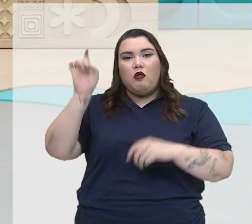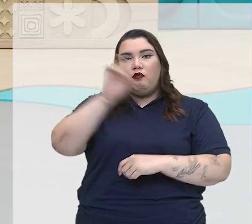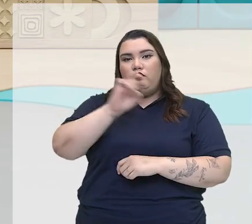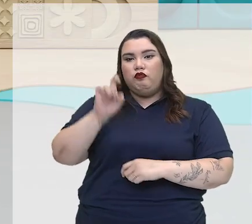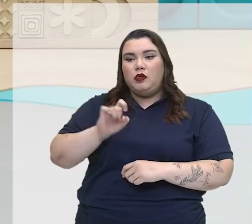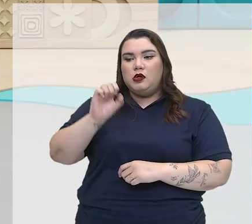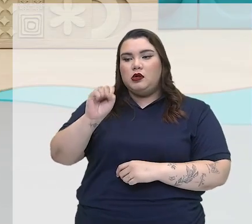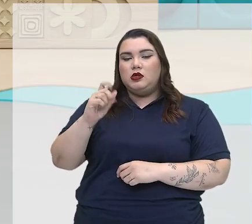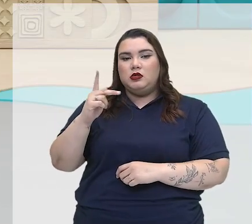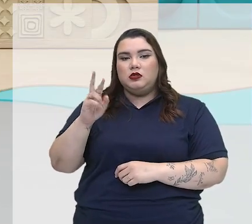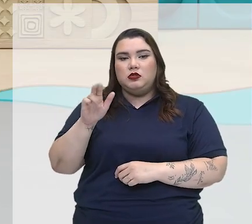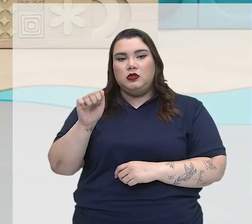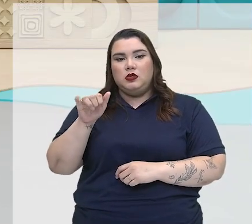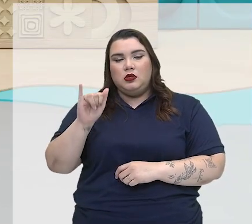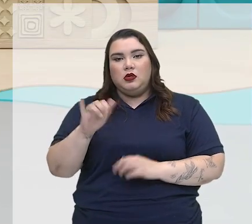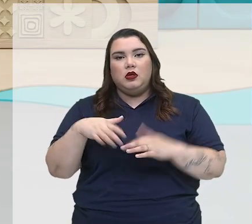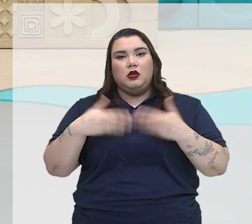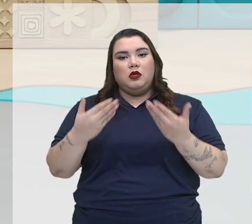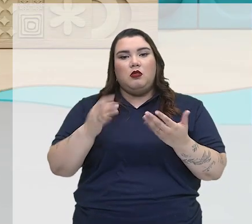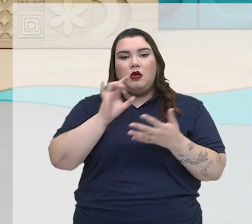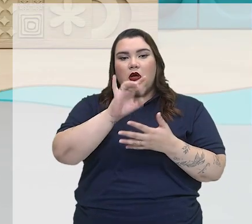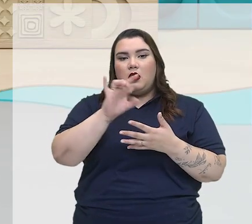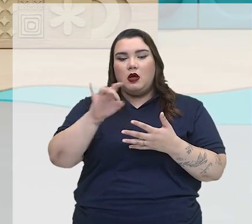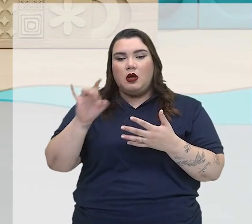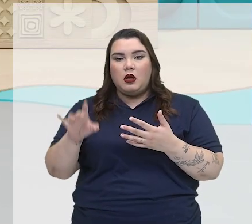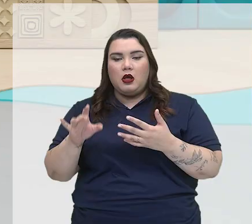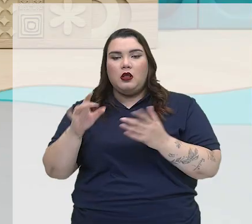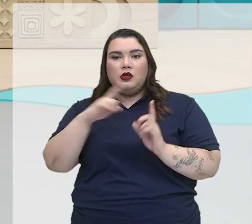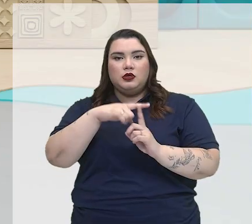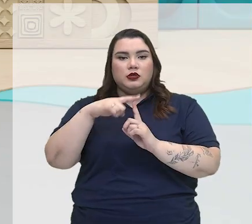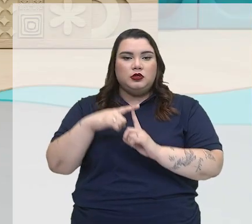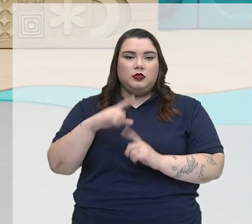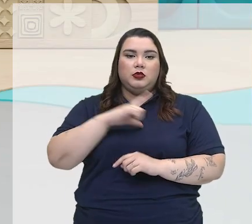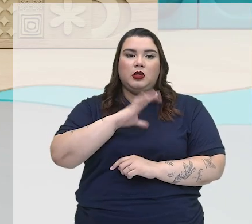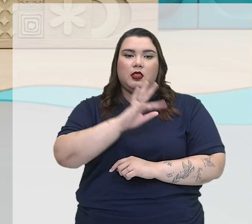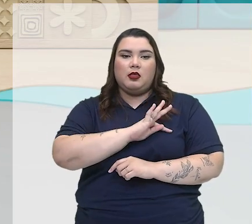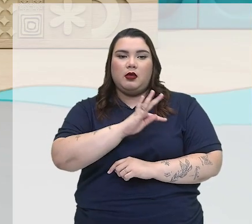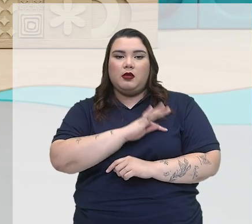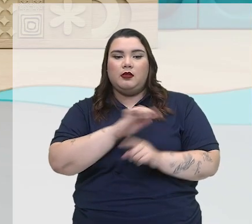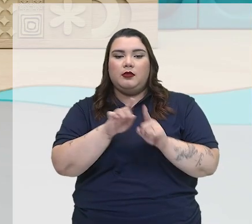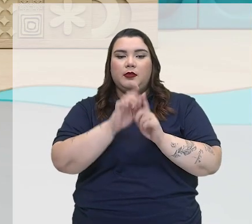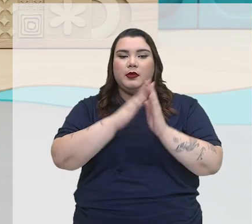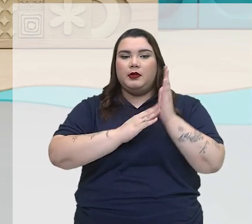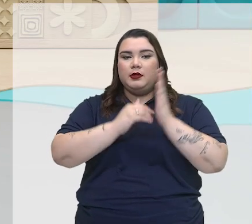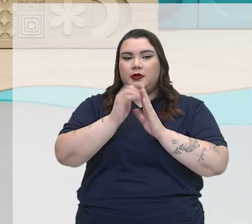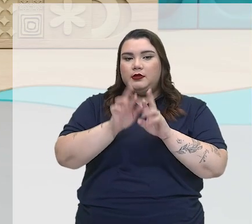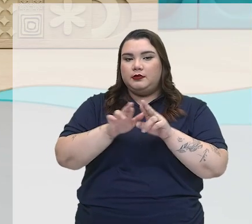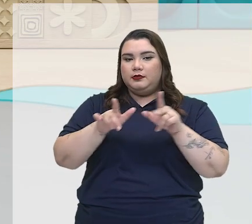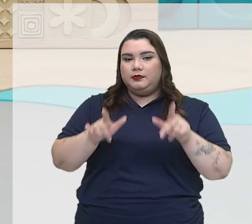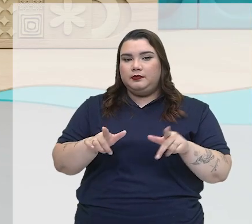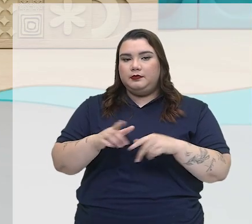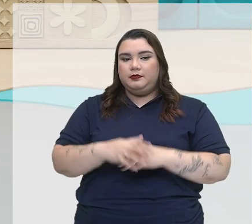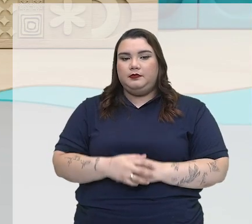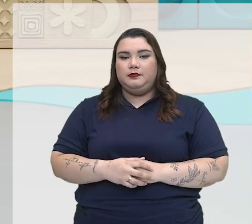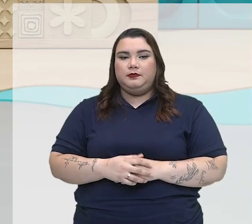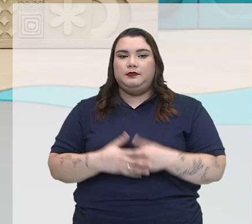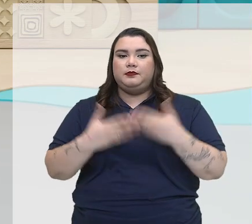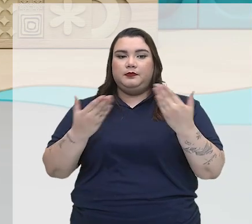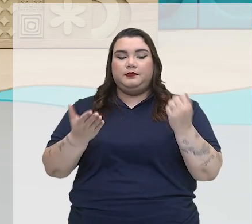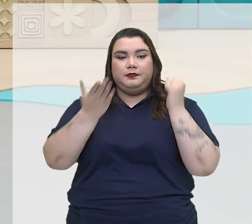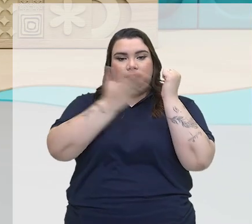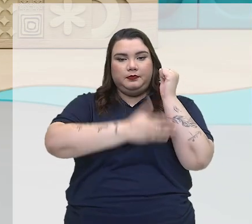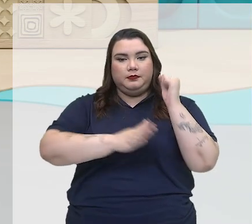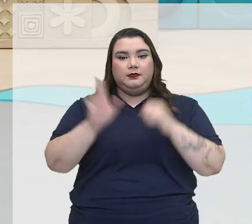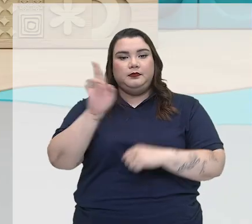não é isso? Então, para cada suporte, uma técnica e uma tinta diferente. Então, a madeira ela